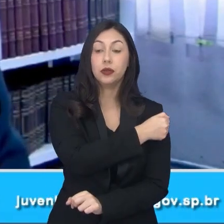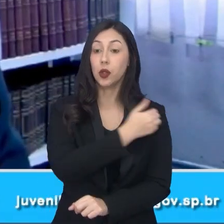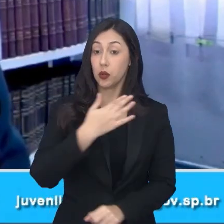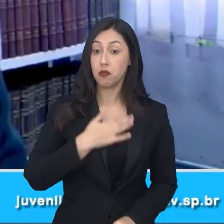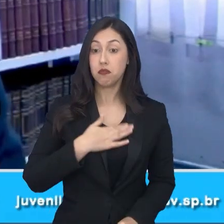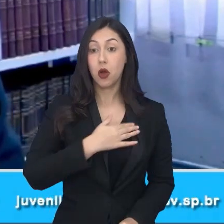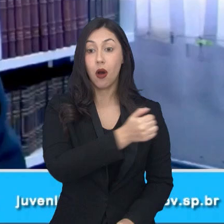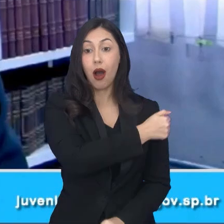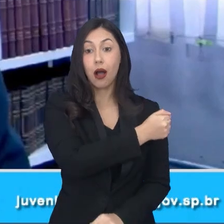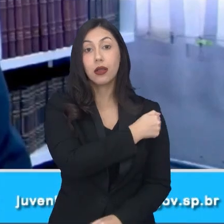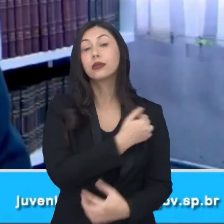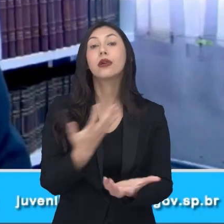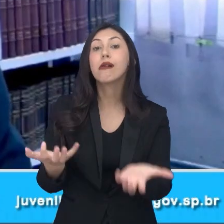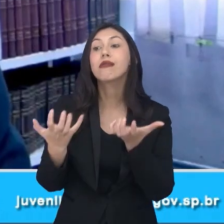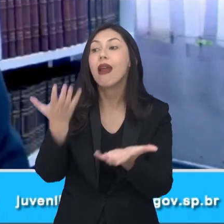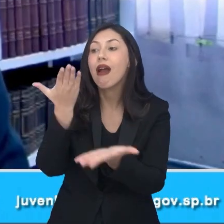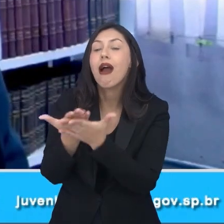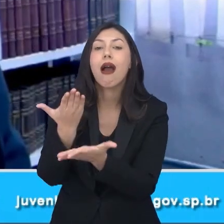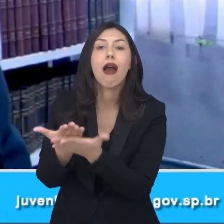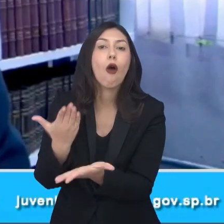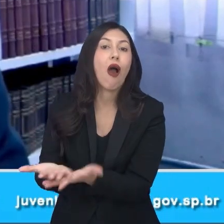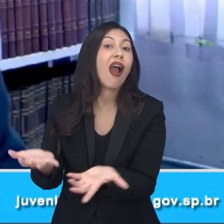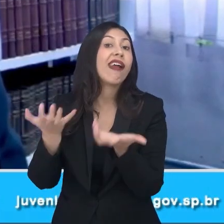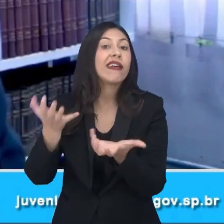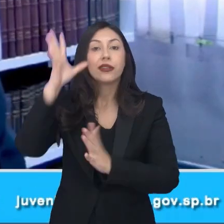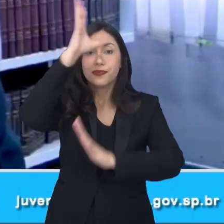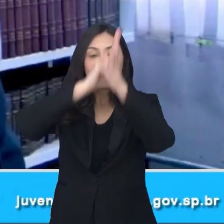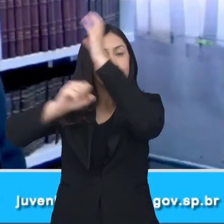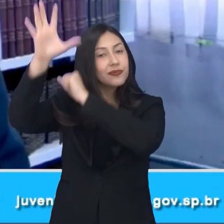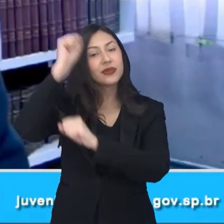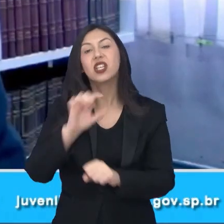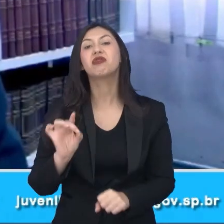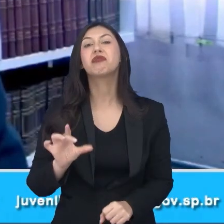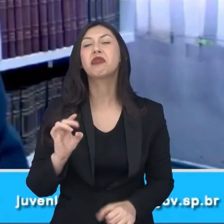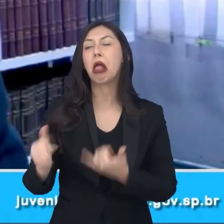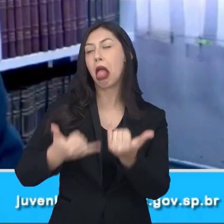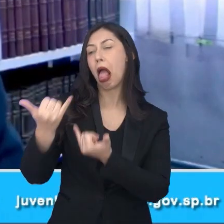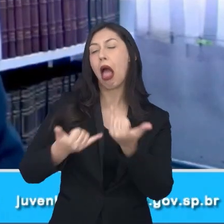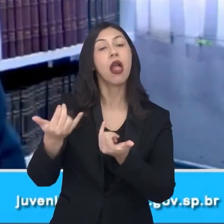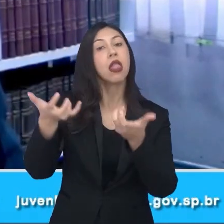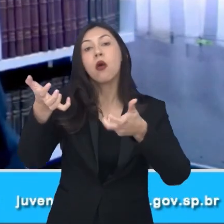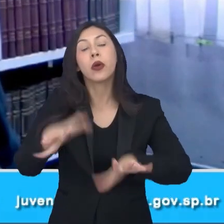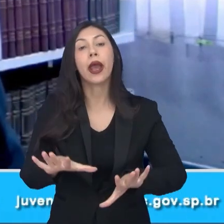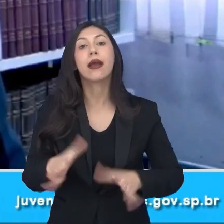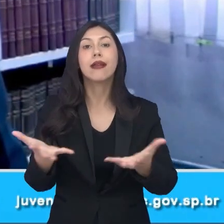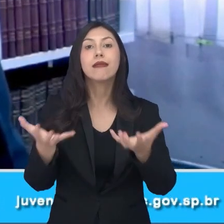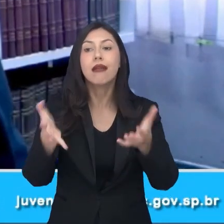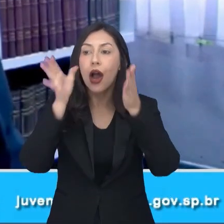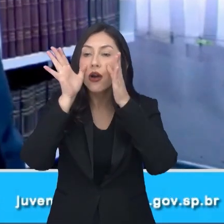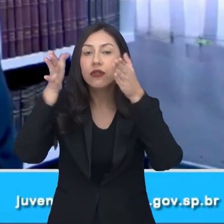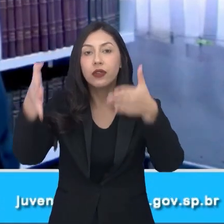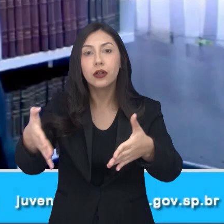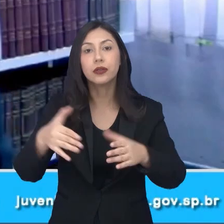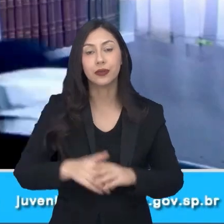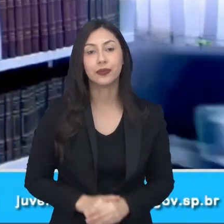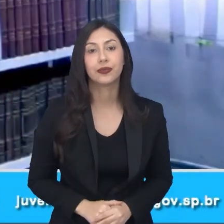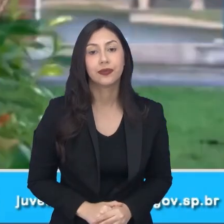é um aluno que quer aula, ele quer aprender, ele não quer enrolação, ele se preocupa com o conteúdo que é visto em sala de